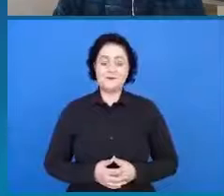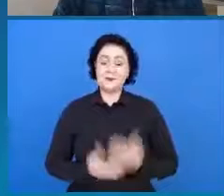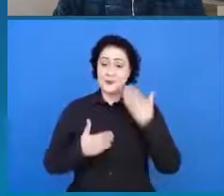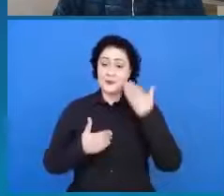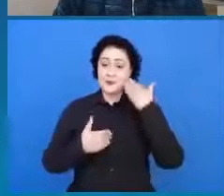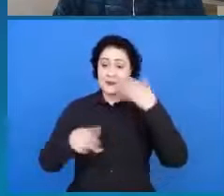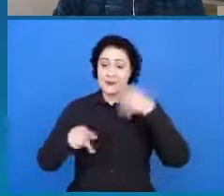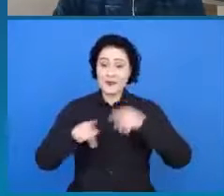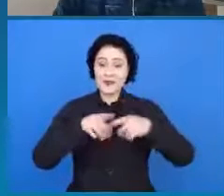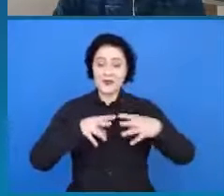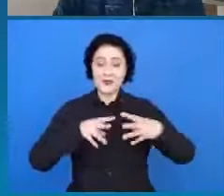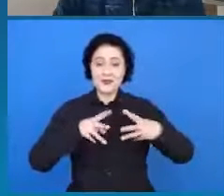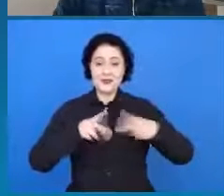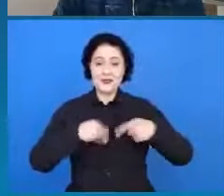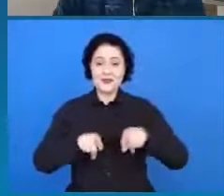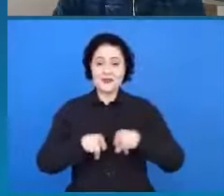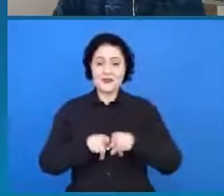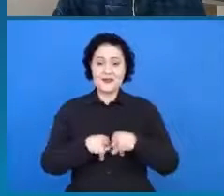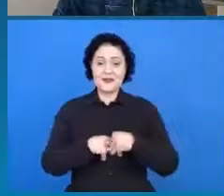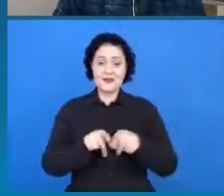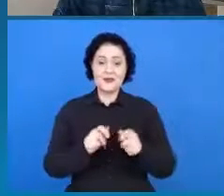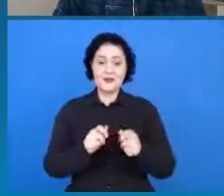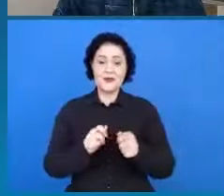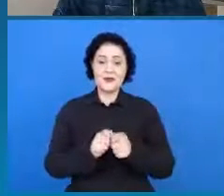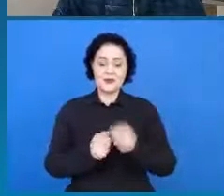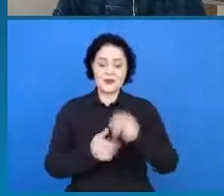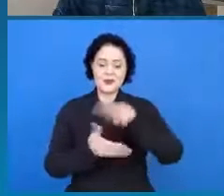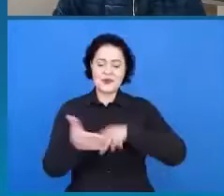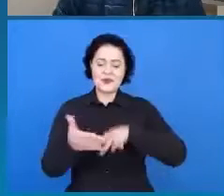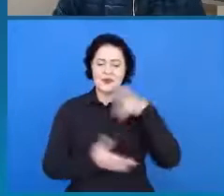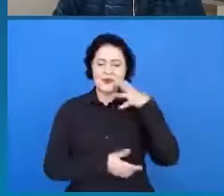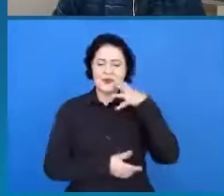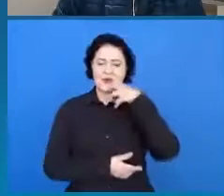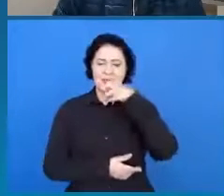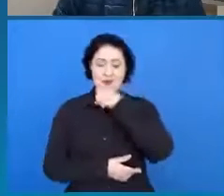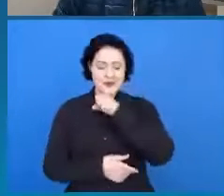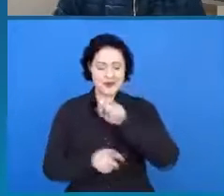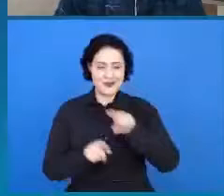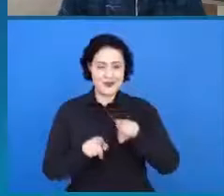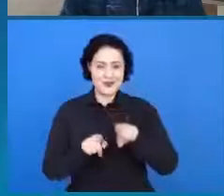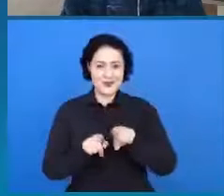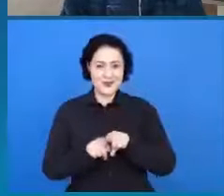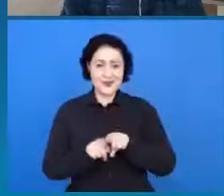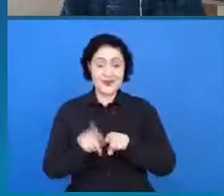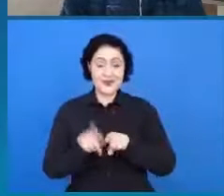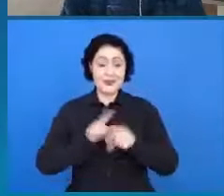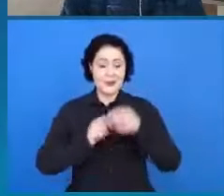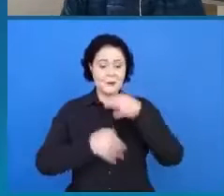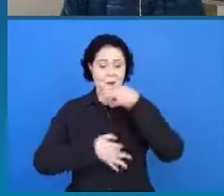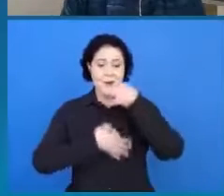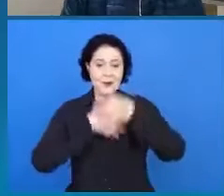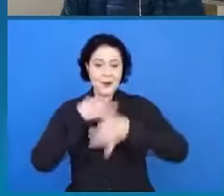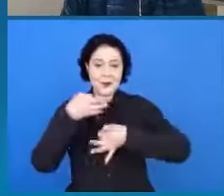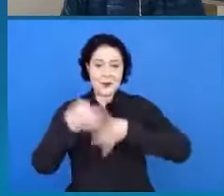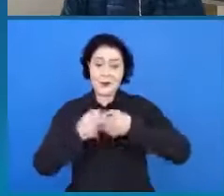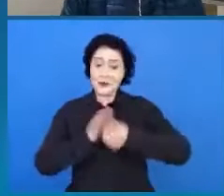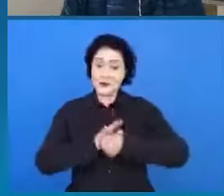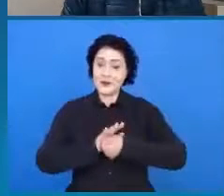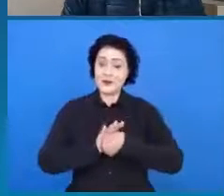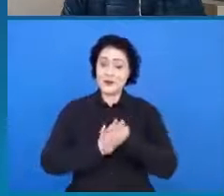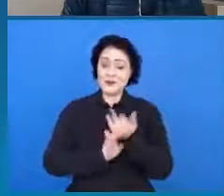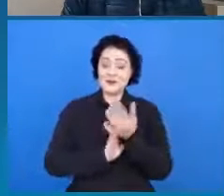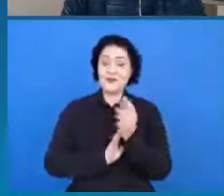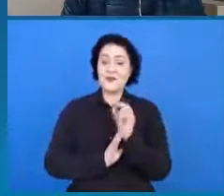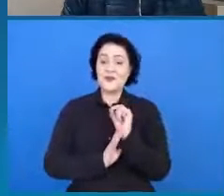agradecemos a todos estamos ali lendo rapidamente né tanto os comentários que